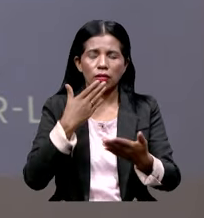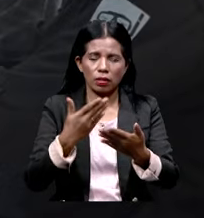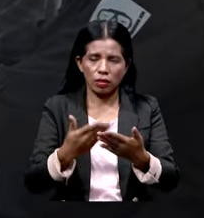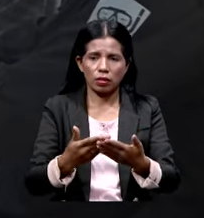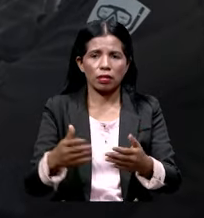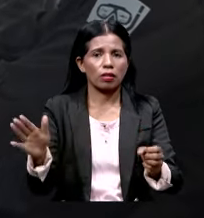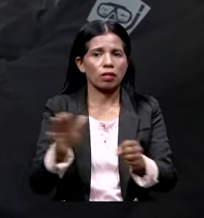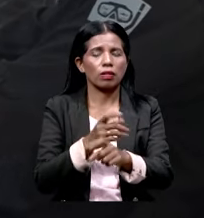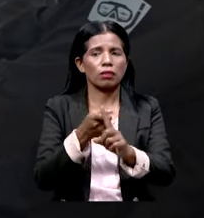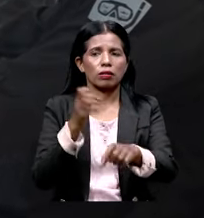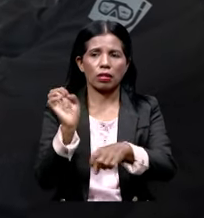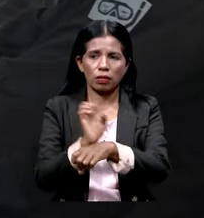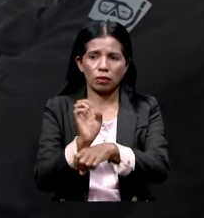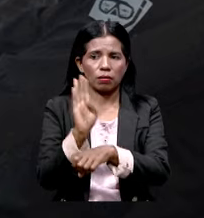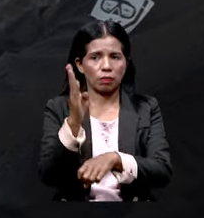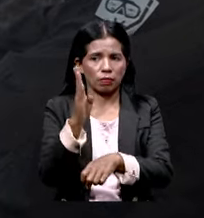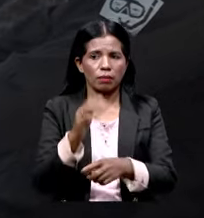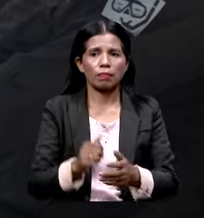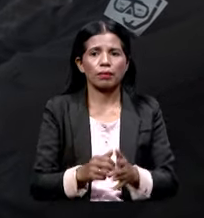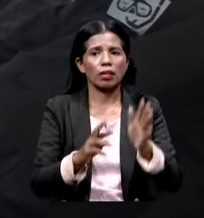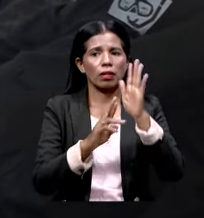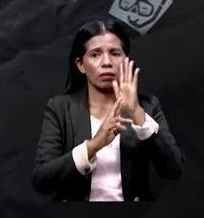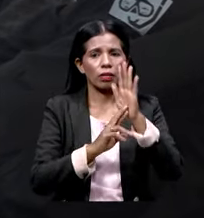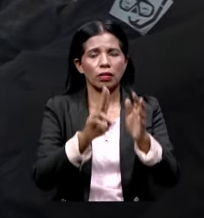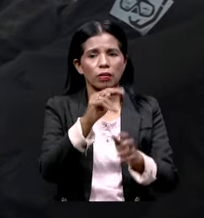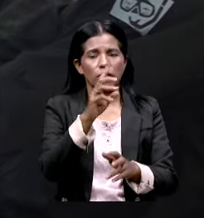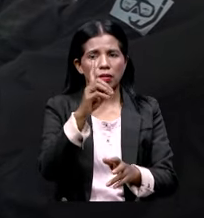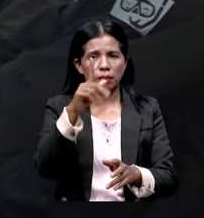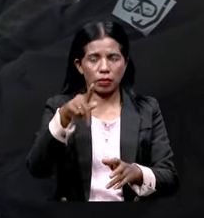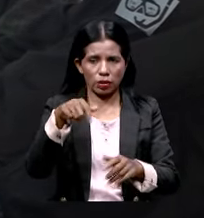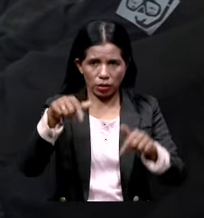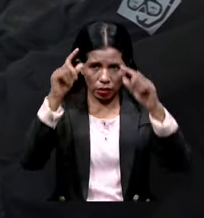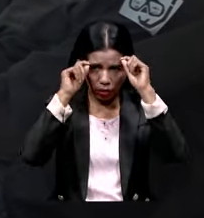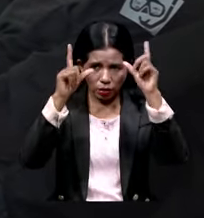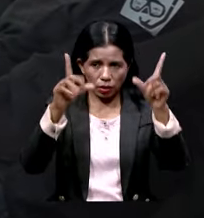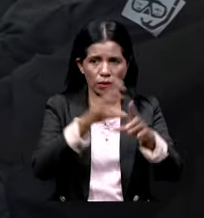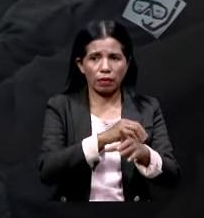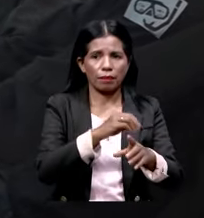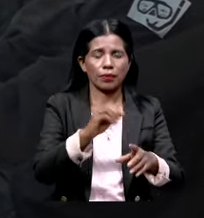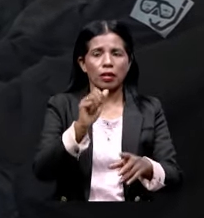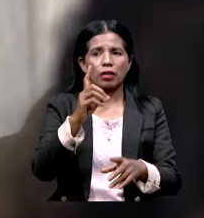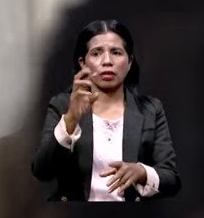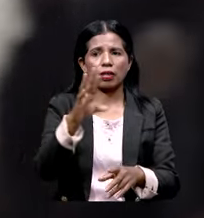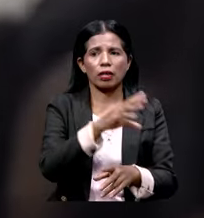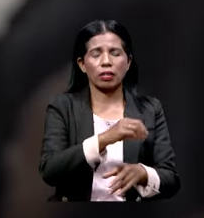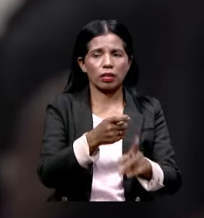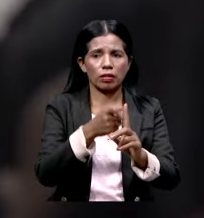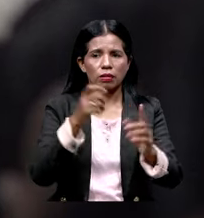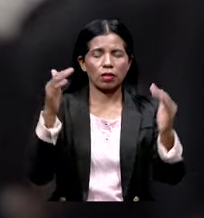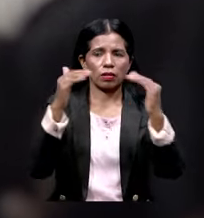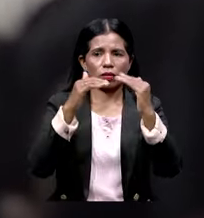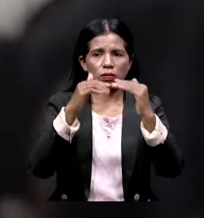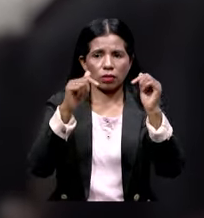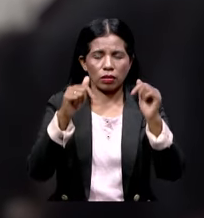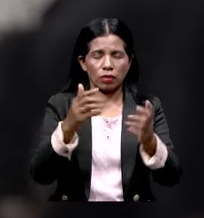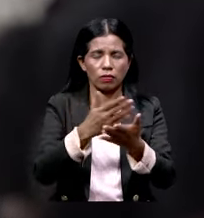sustentável e economia azul. Representante UNDP e Timor-Leste, Adeline Carrier Hateten, de Husi Workshop,